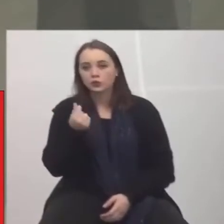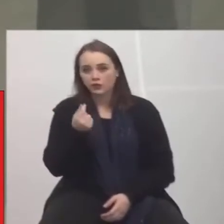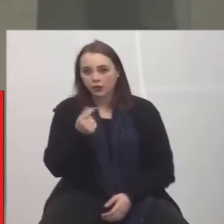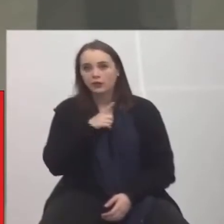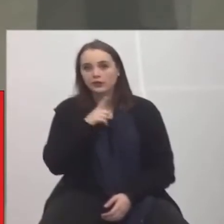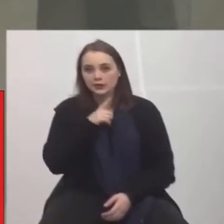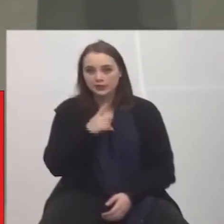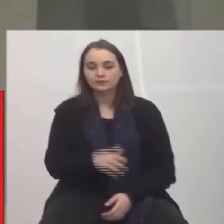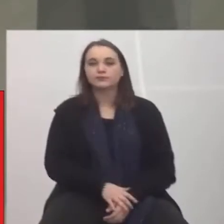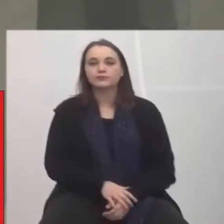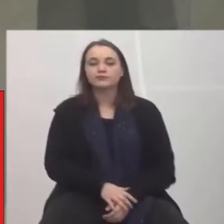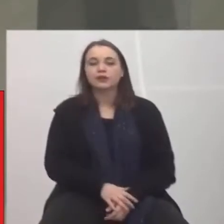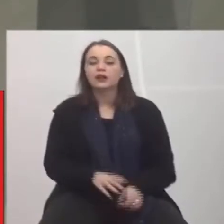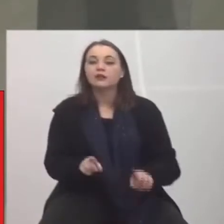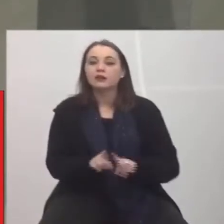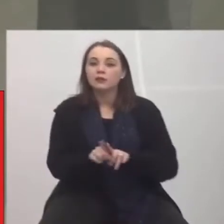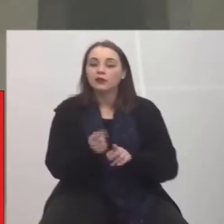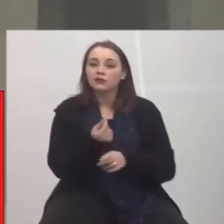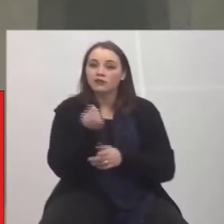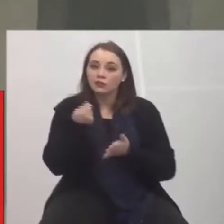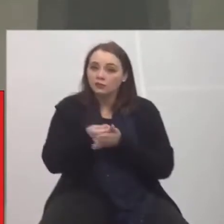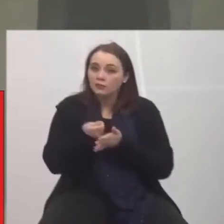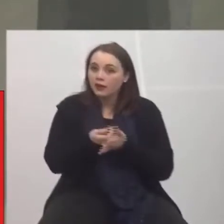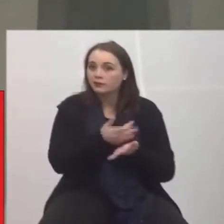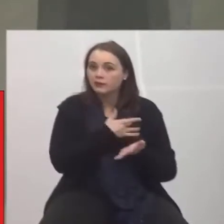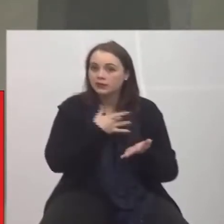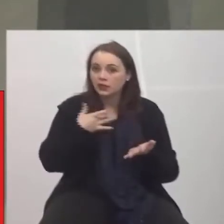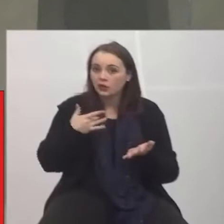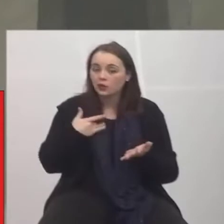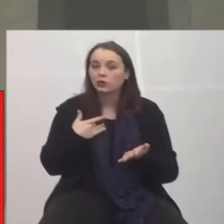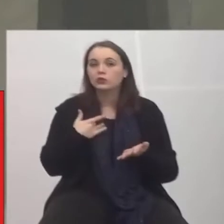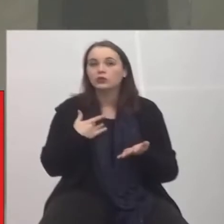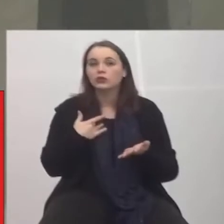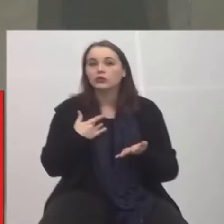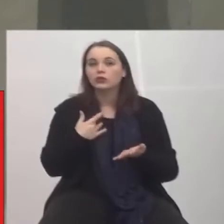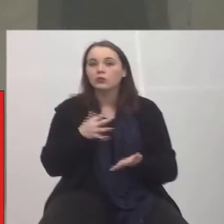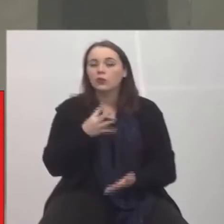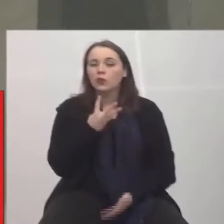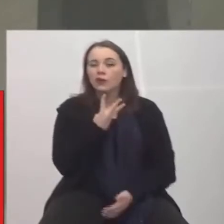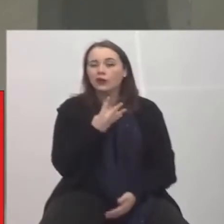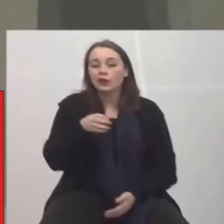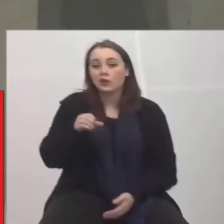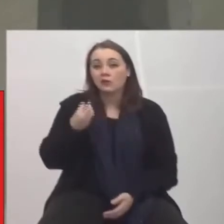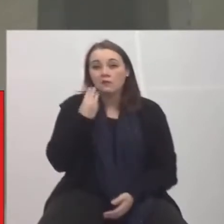para o financiamento da saúde no primeiro quadrimestre foi da ordem de R$